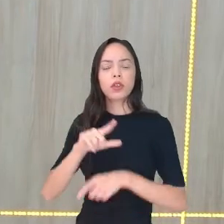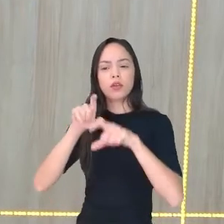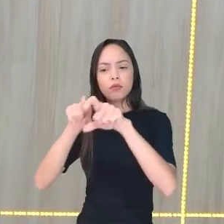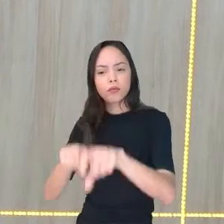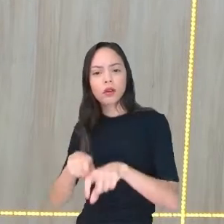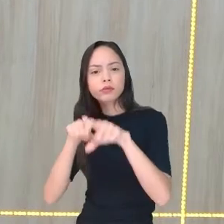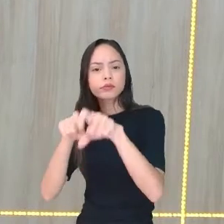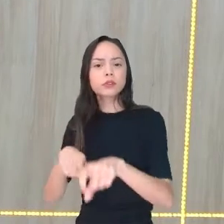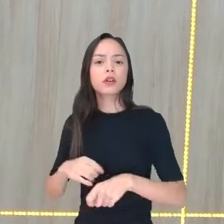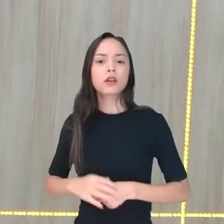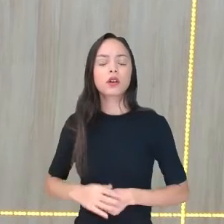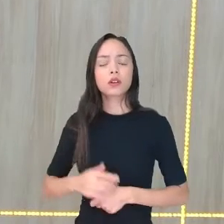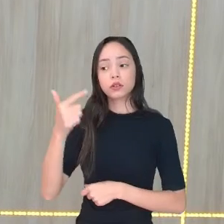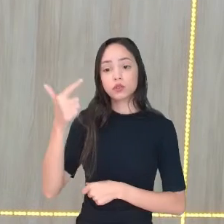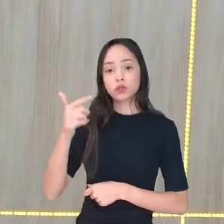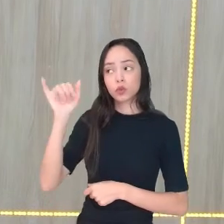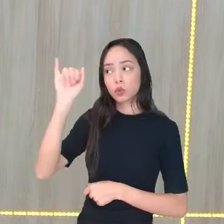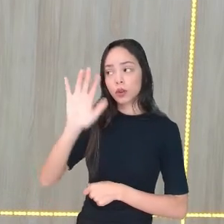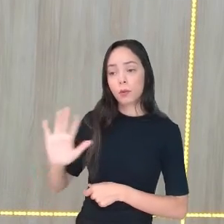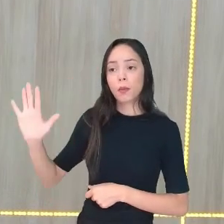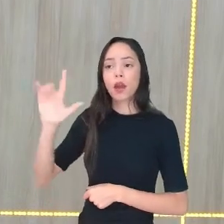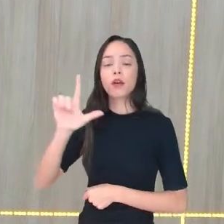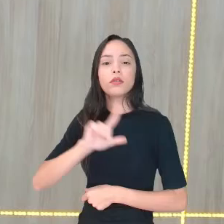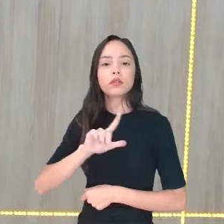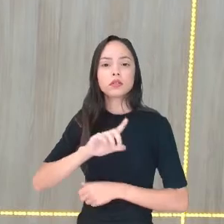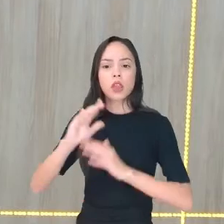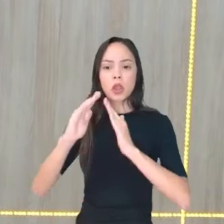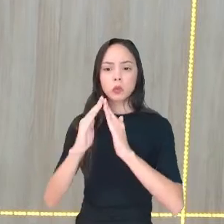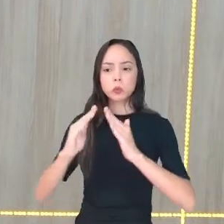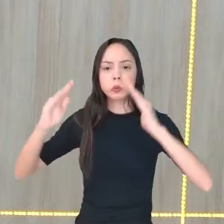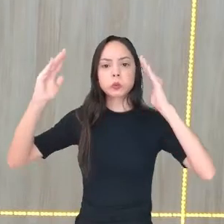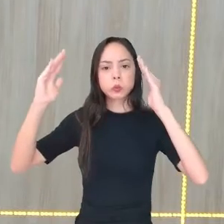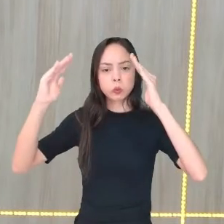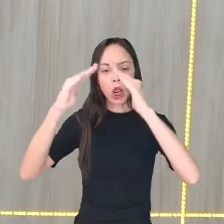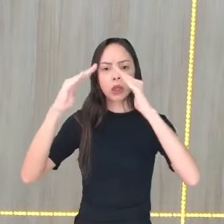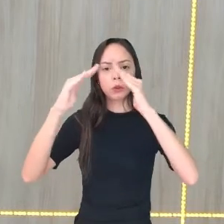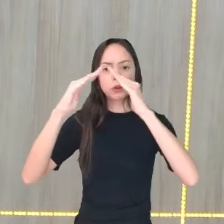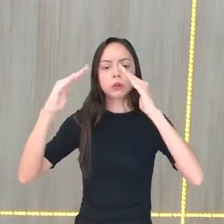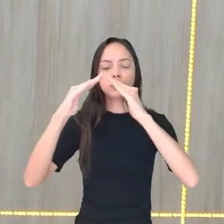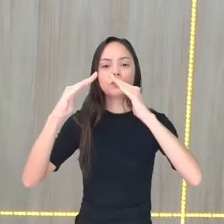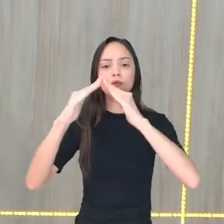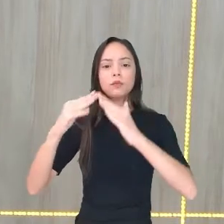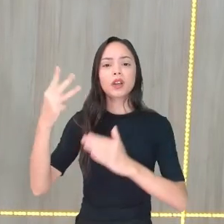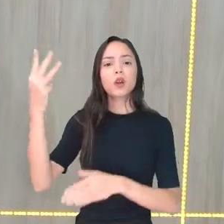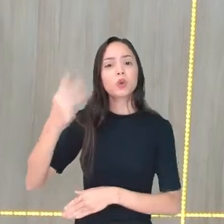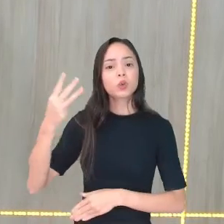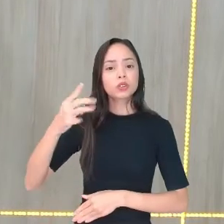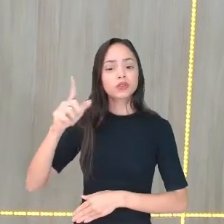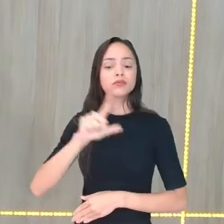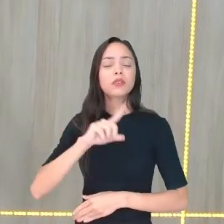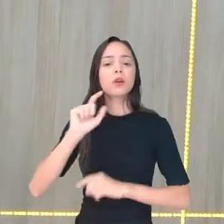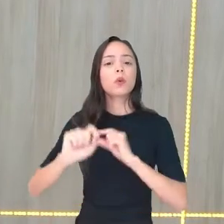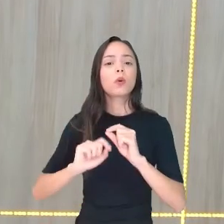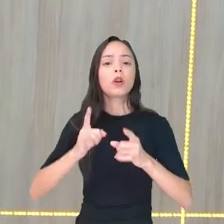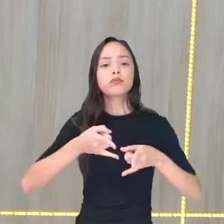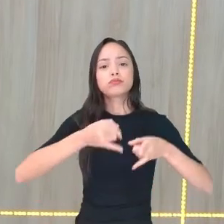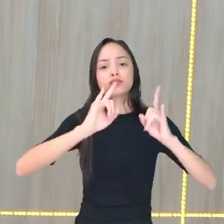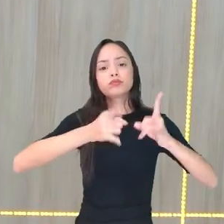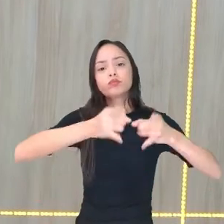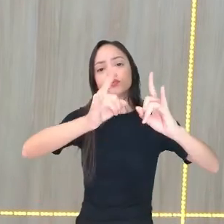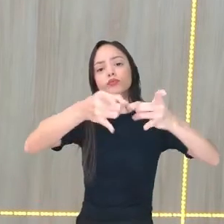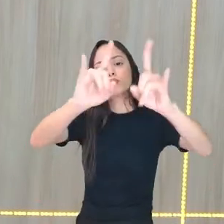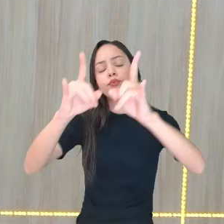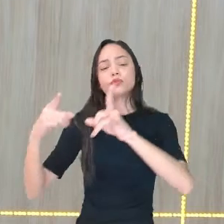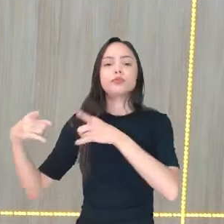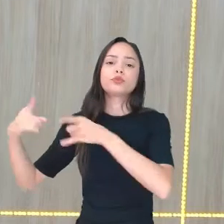tem casarões, que aí já é um casarão de alto padrão, e nesse terceiro momento aqui nós temos prédios, né? É uma